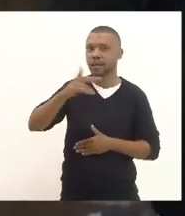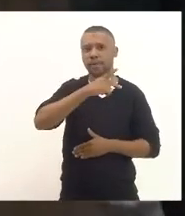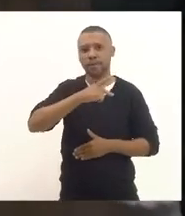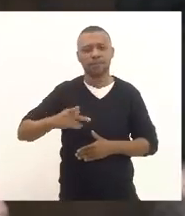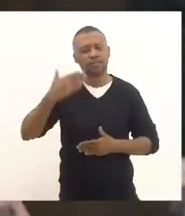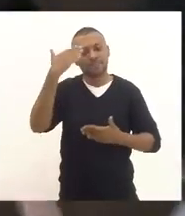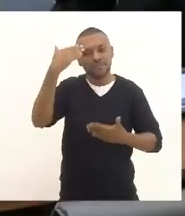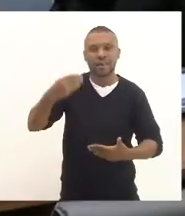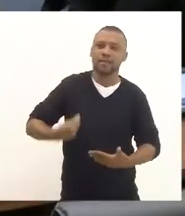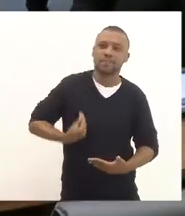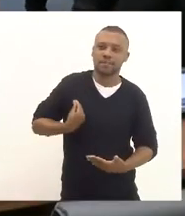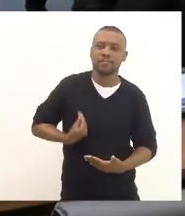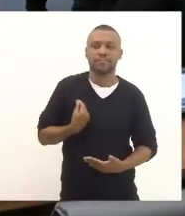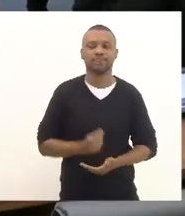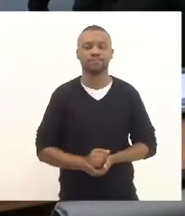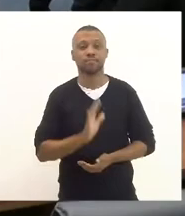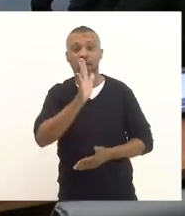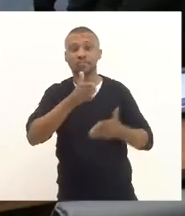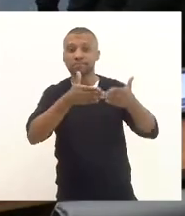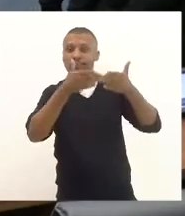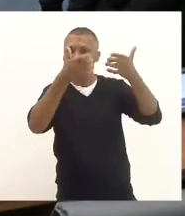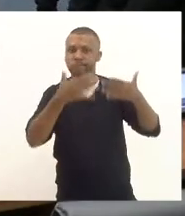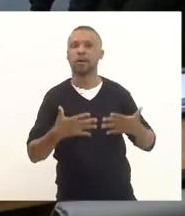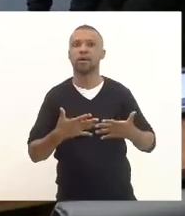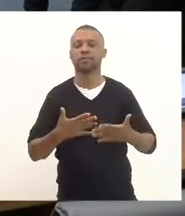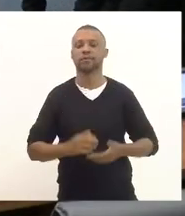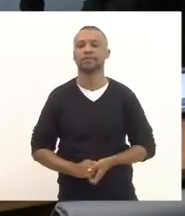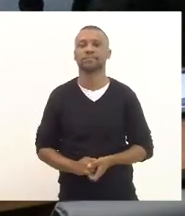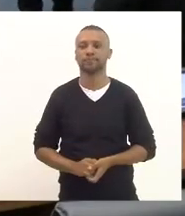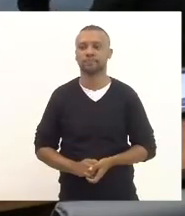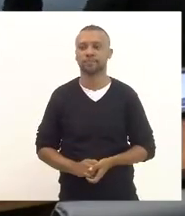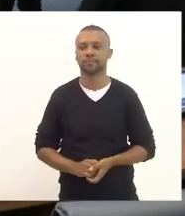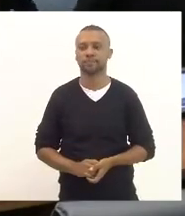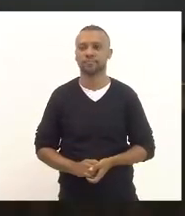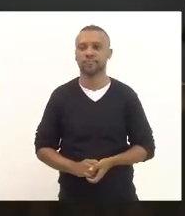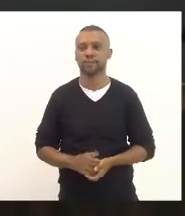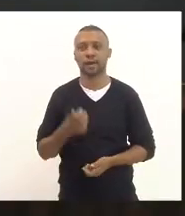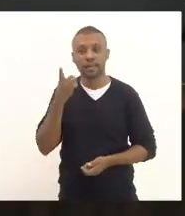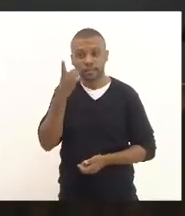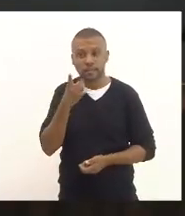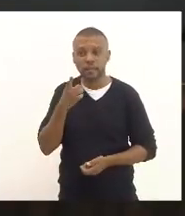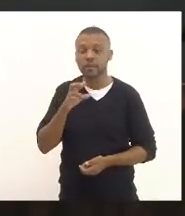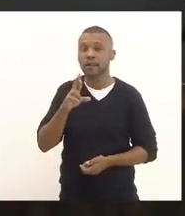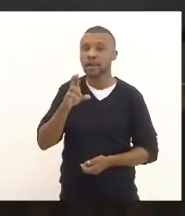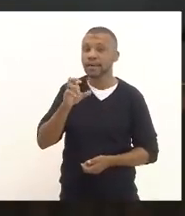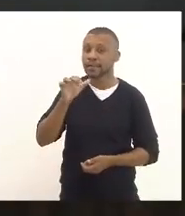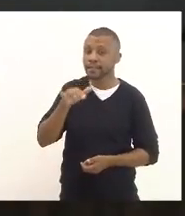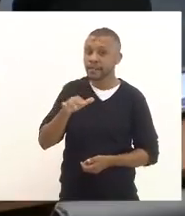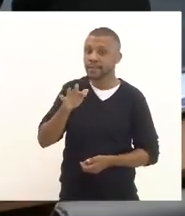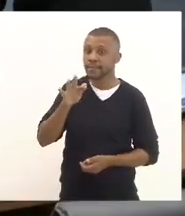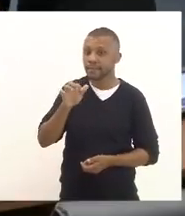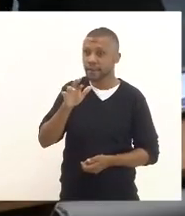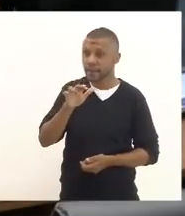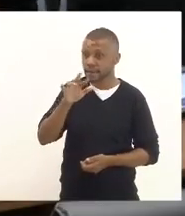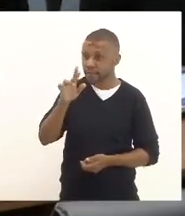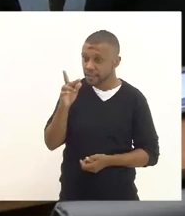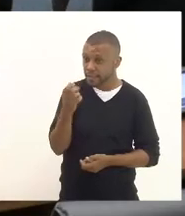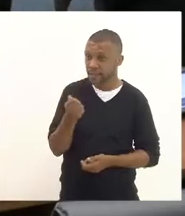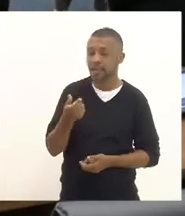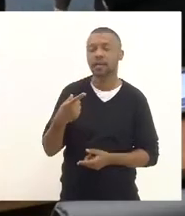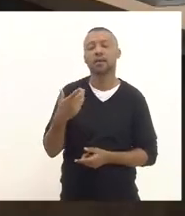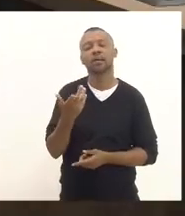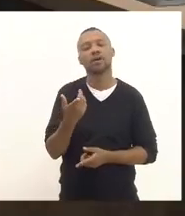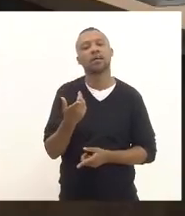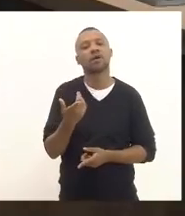presença de ordem e o deputado Renan Ferreirinha presente só que ele aqui